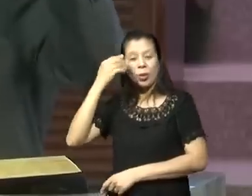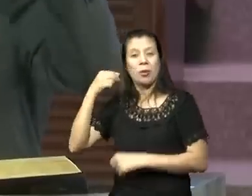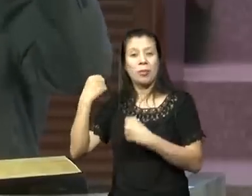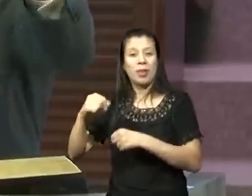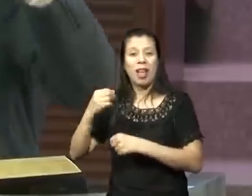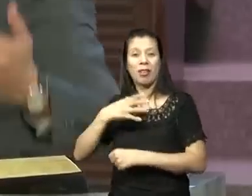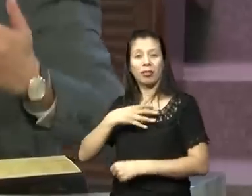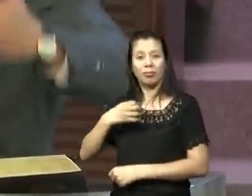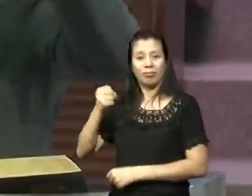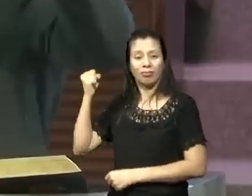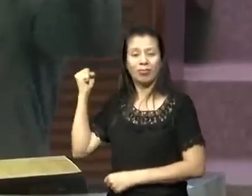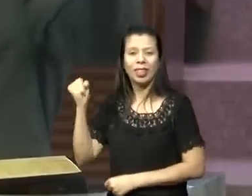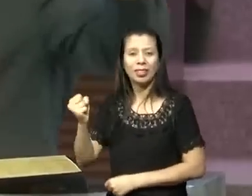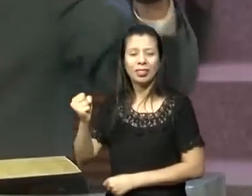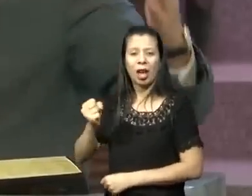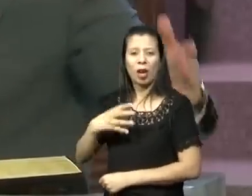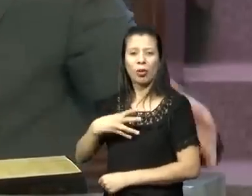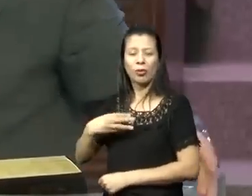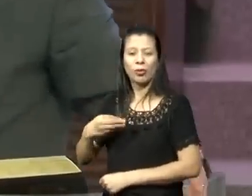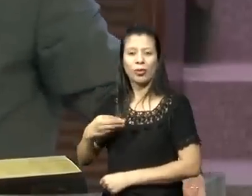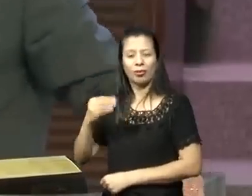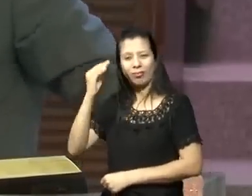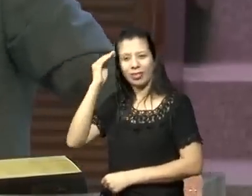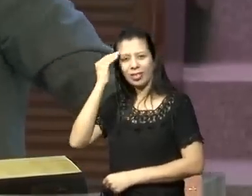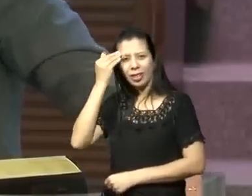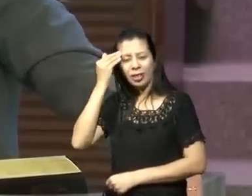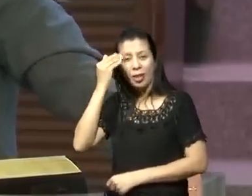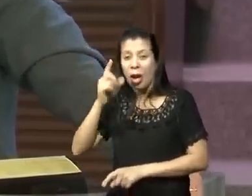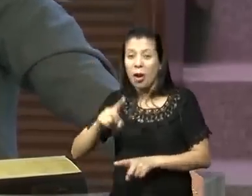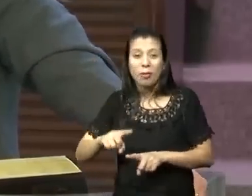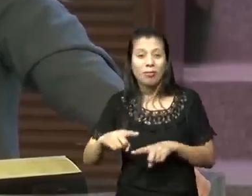a terra para salvar você e eu indignos pecadores